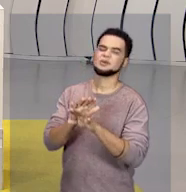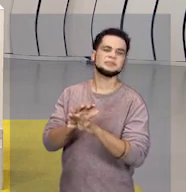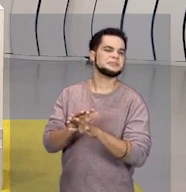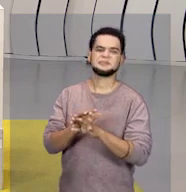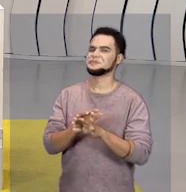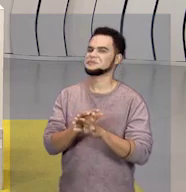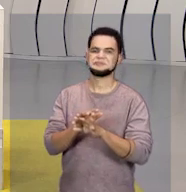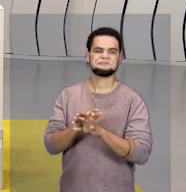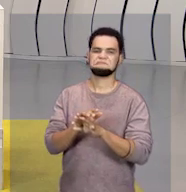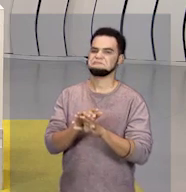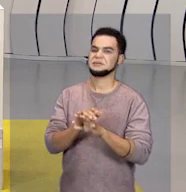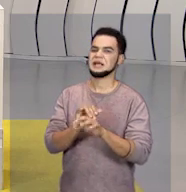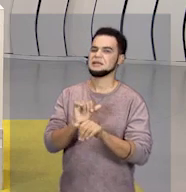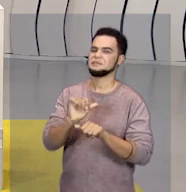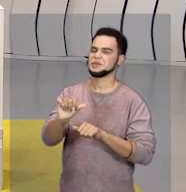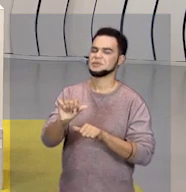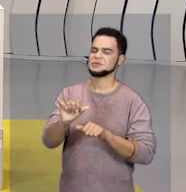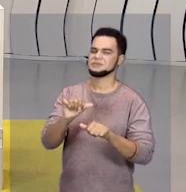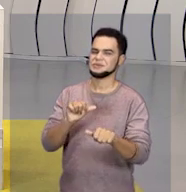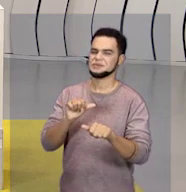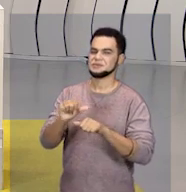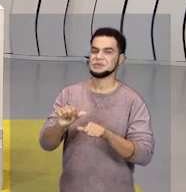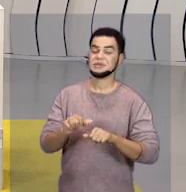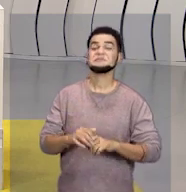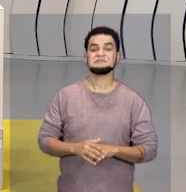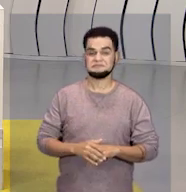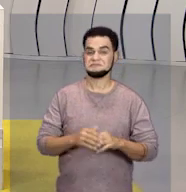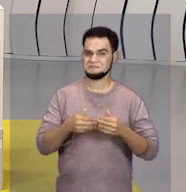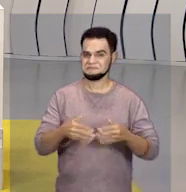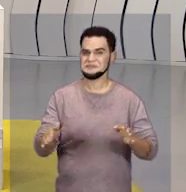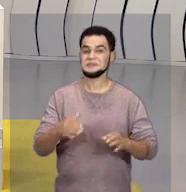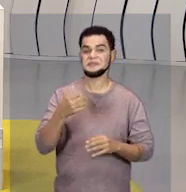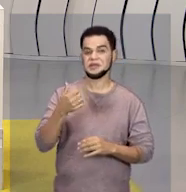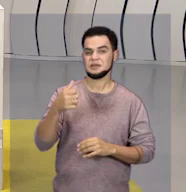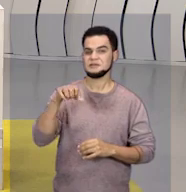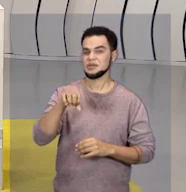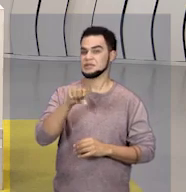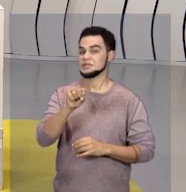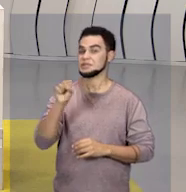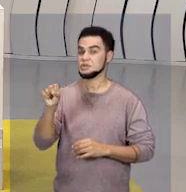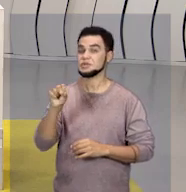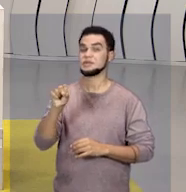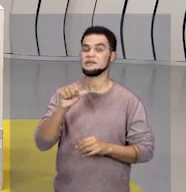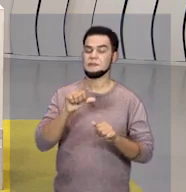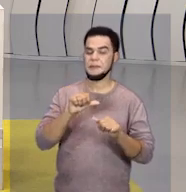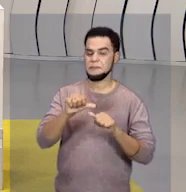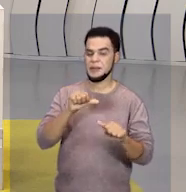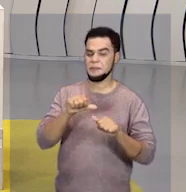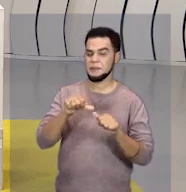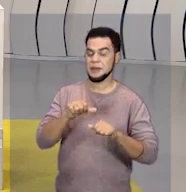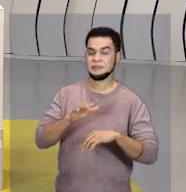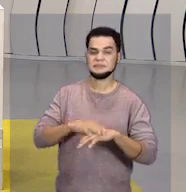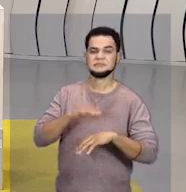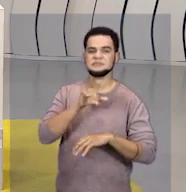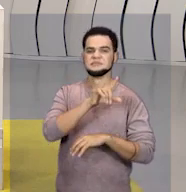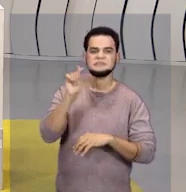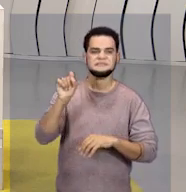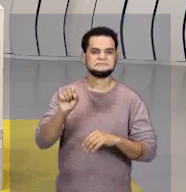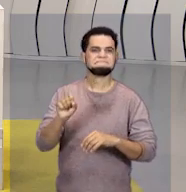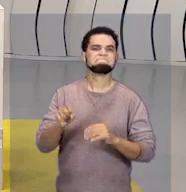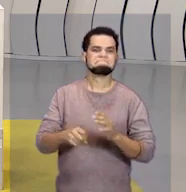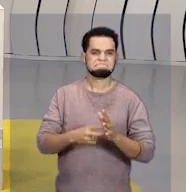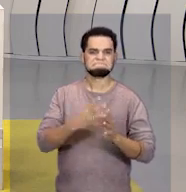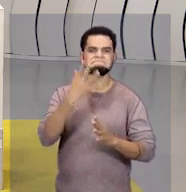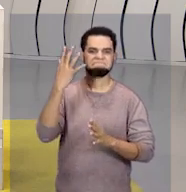Ela se modifica. Desde 1988 já foi modificada mais de 100 vezes. Então não adianta só